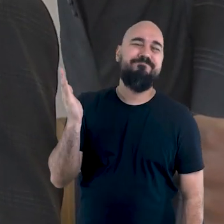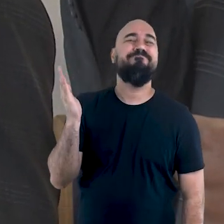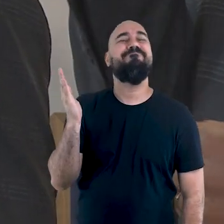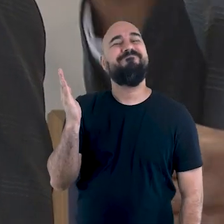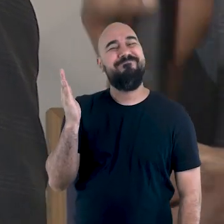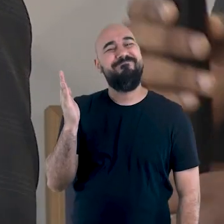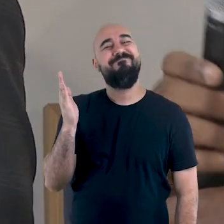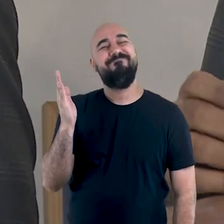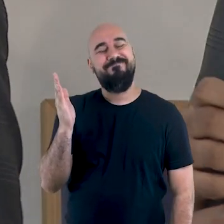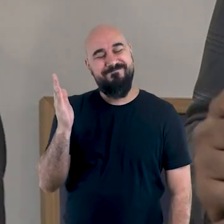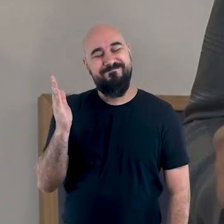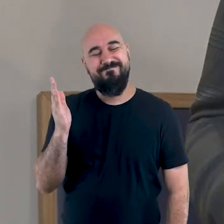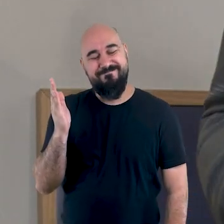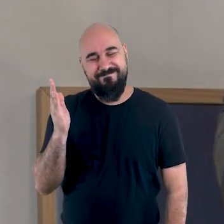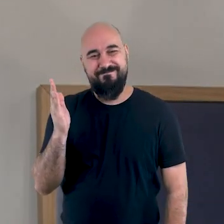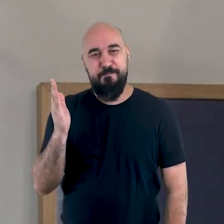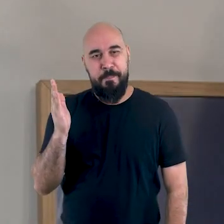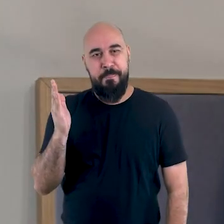Deus.